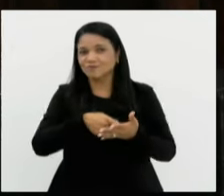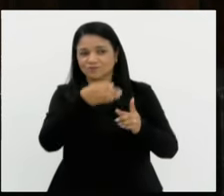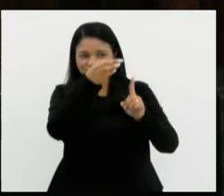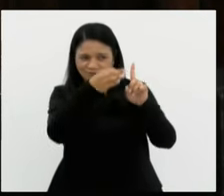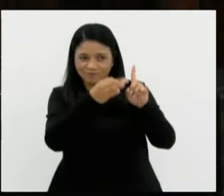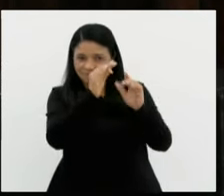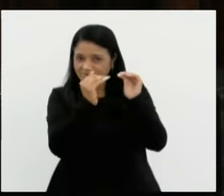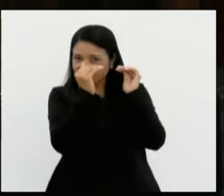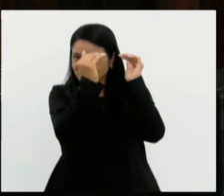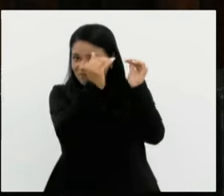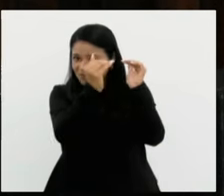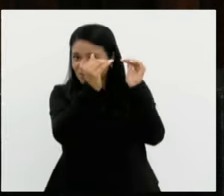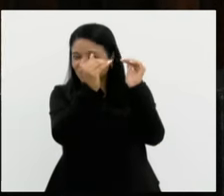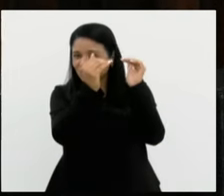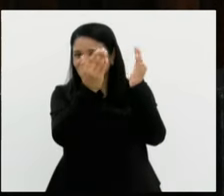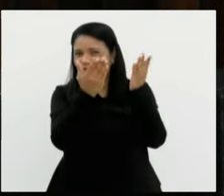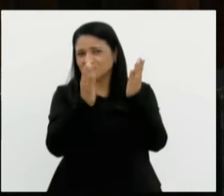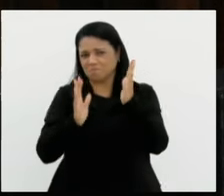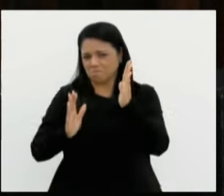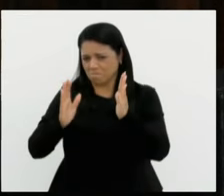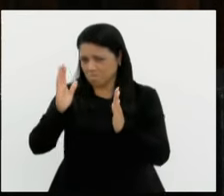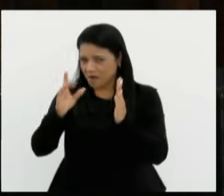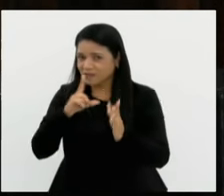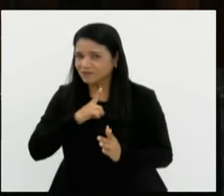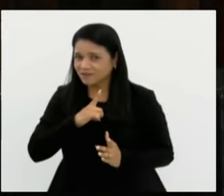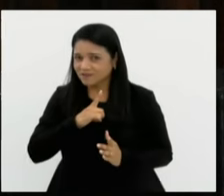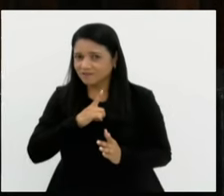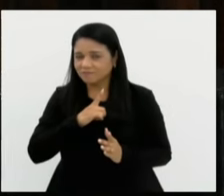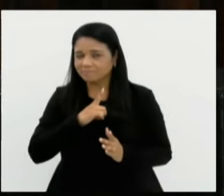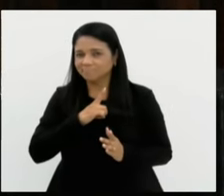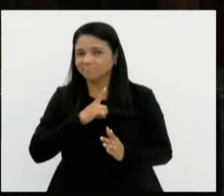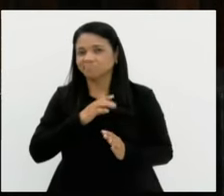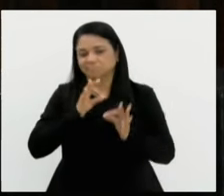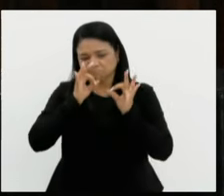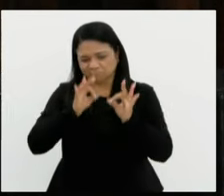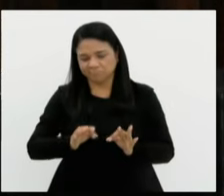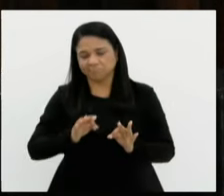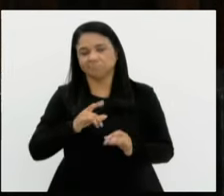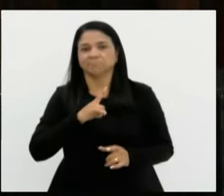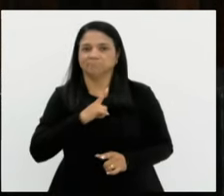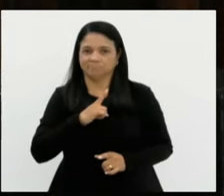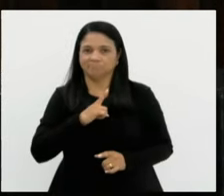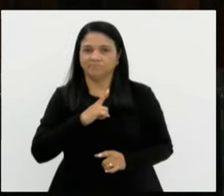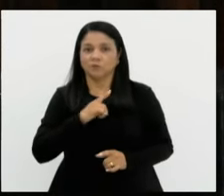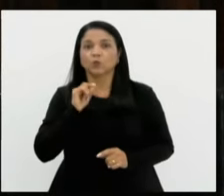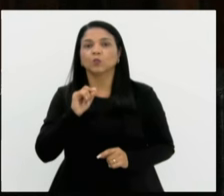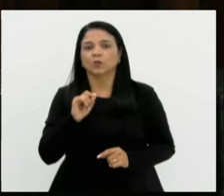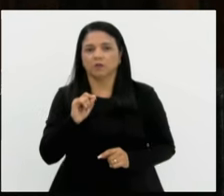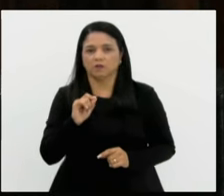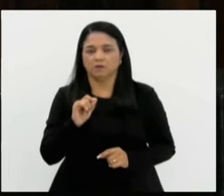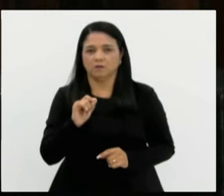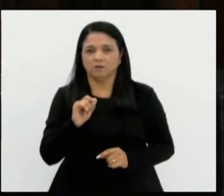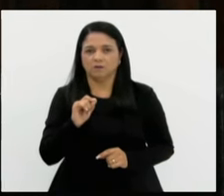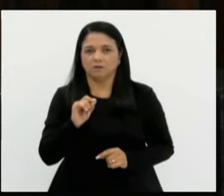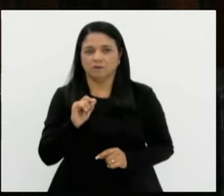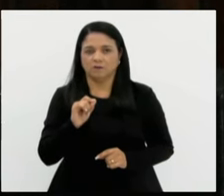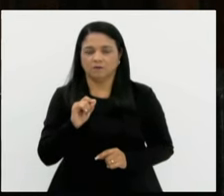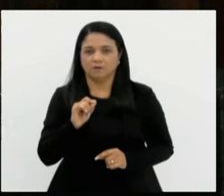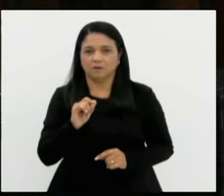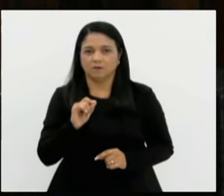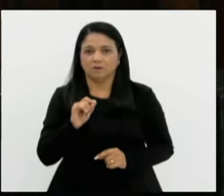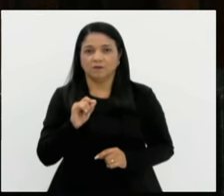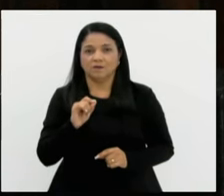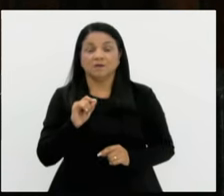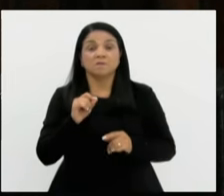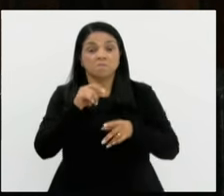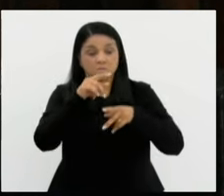prazo, eu tenho a mais absoluta convicção, seria a medida, pelo menos para a retórica perante